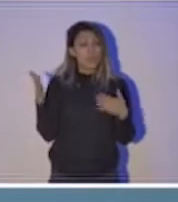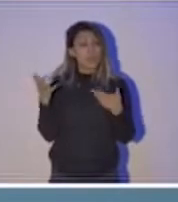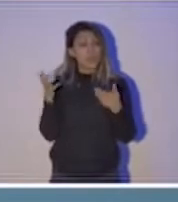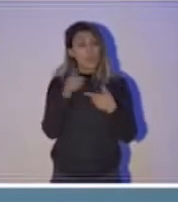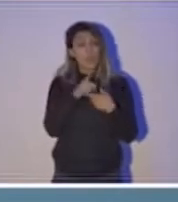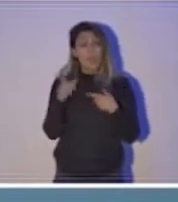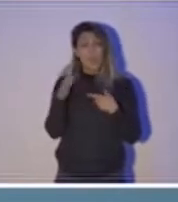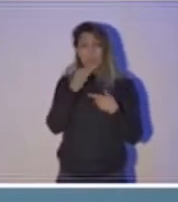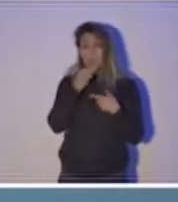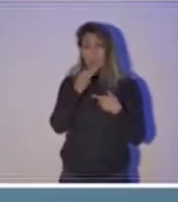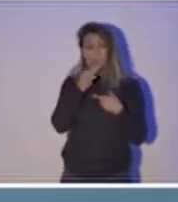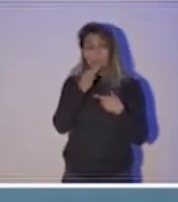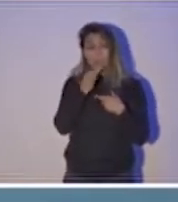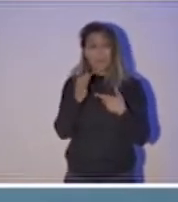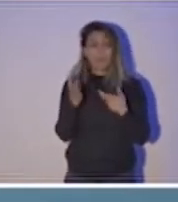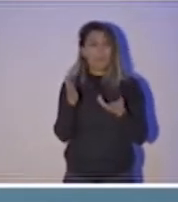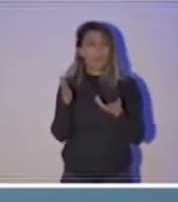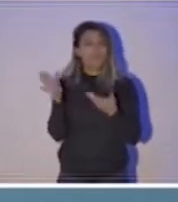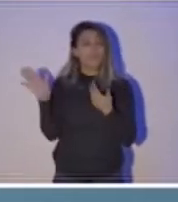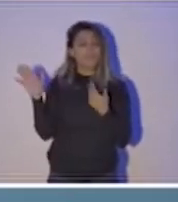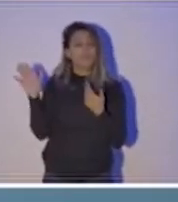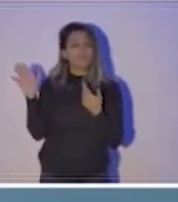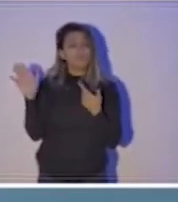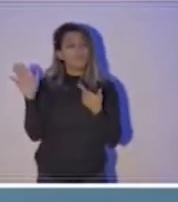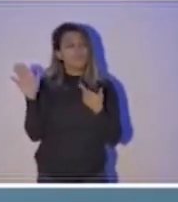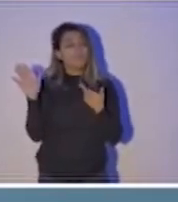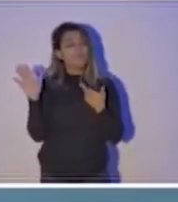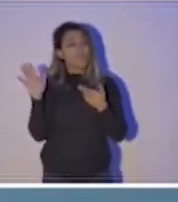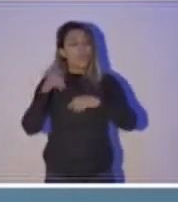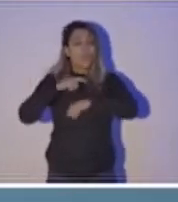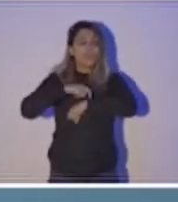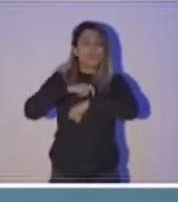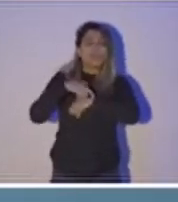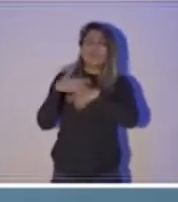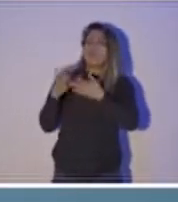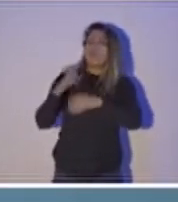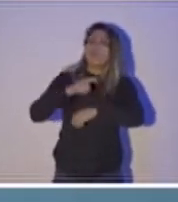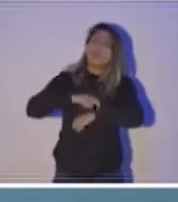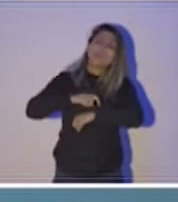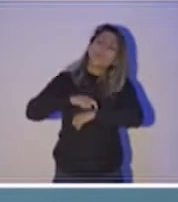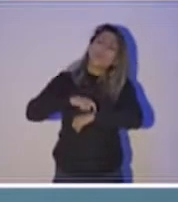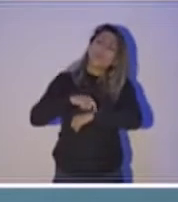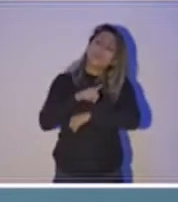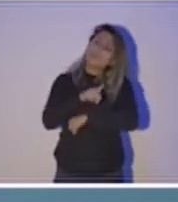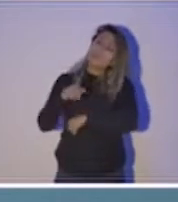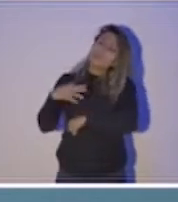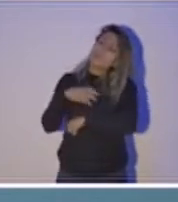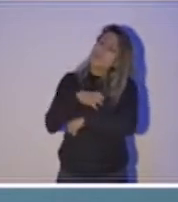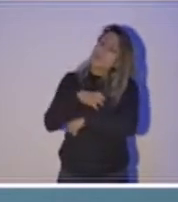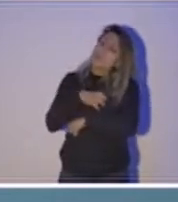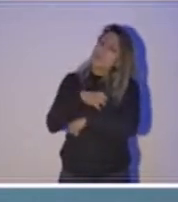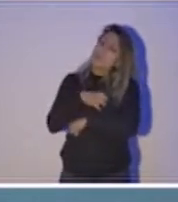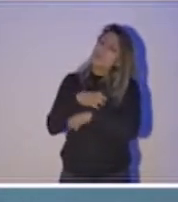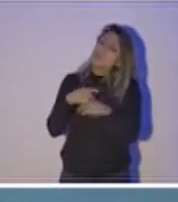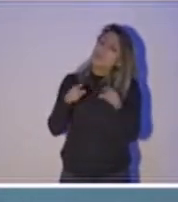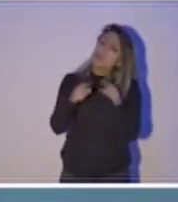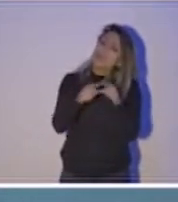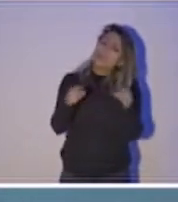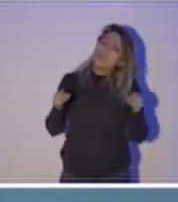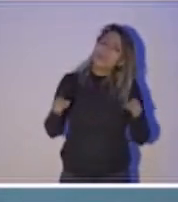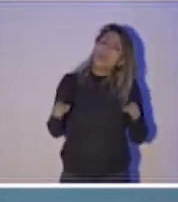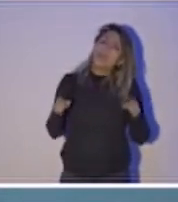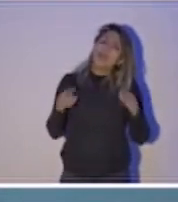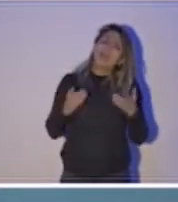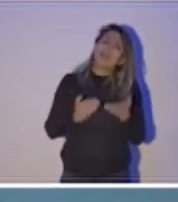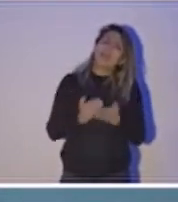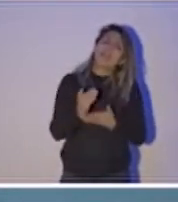enfim, tem muitas pessoas aqui interessadas. Quais são esses momentos em que vocês sentem a sala de aula como esse lugar focado,